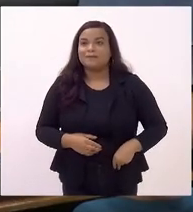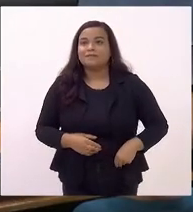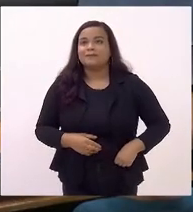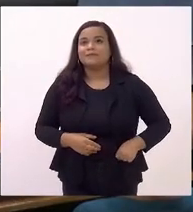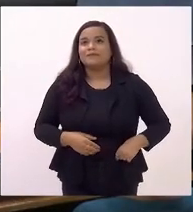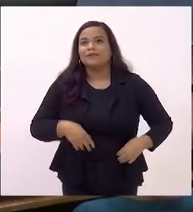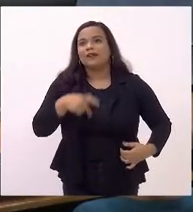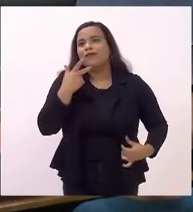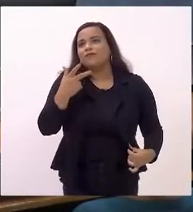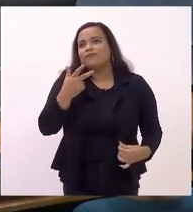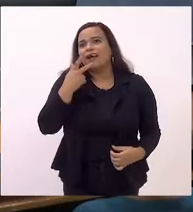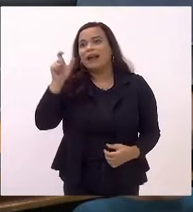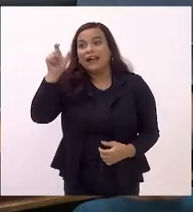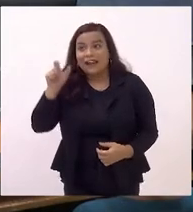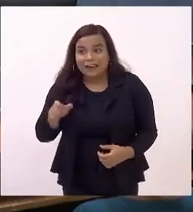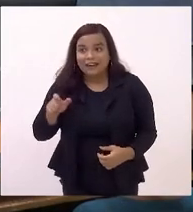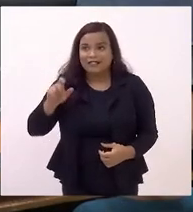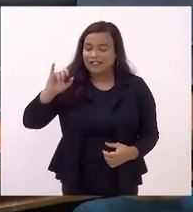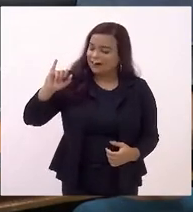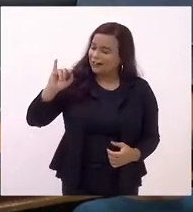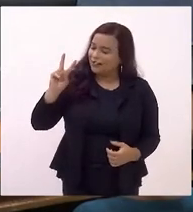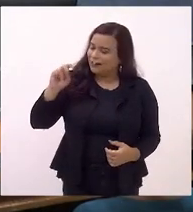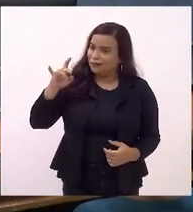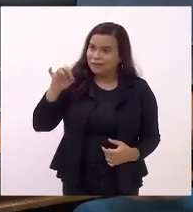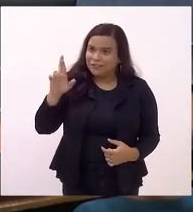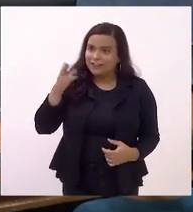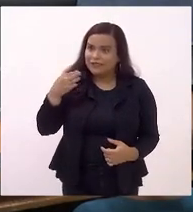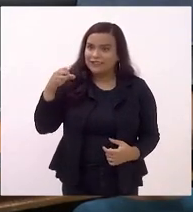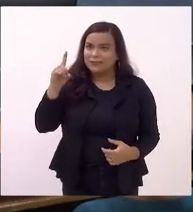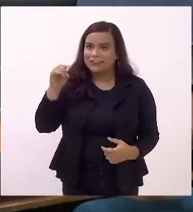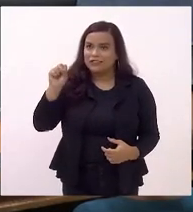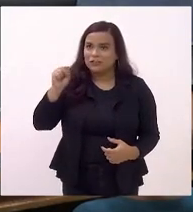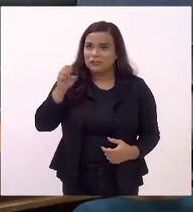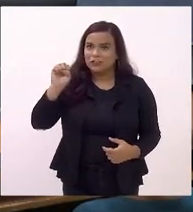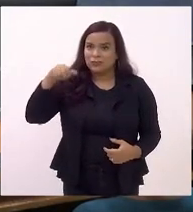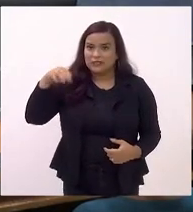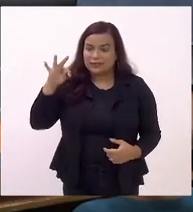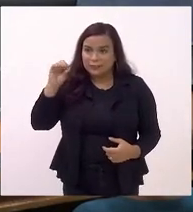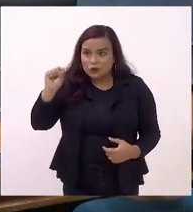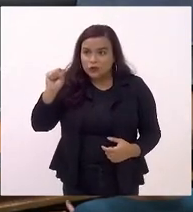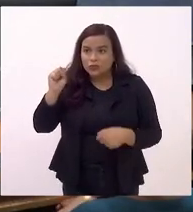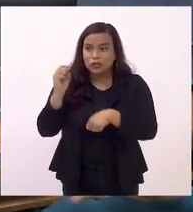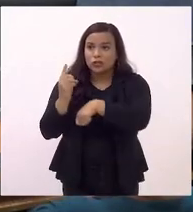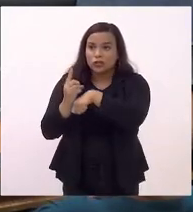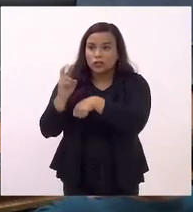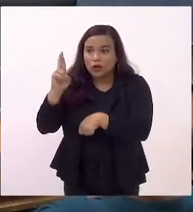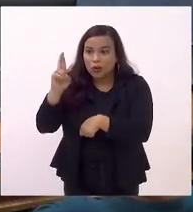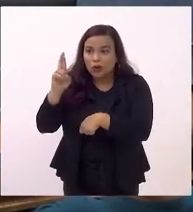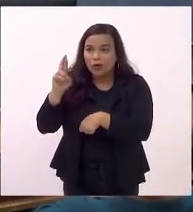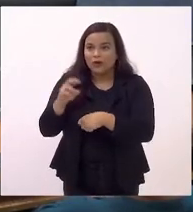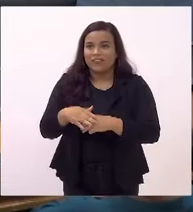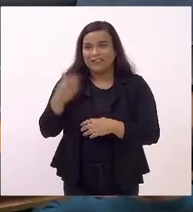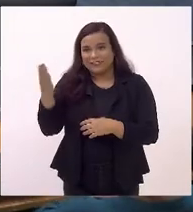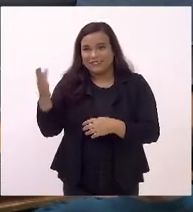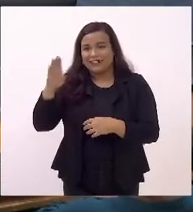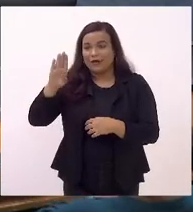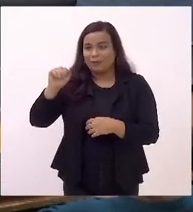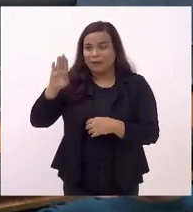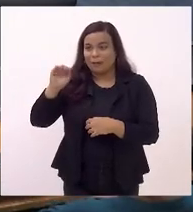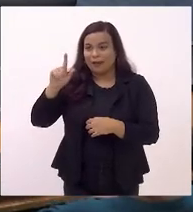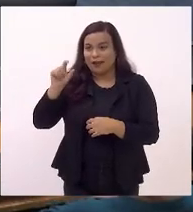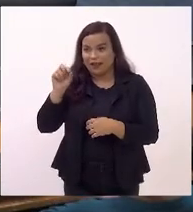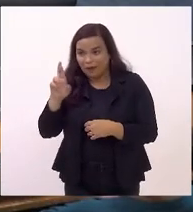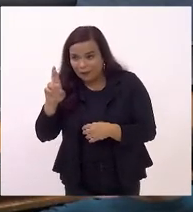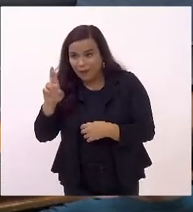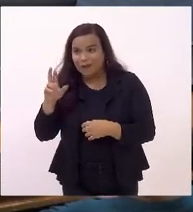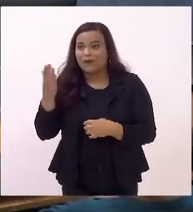Falar de Ivanir dos Santos, do doutor Babalaô Ivanir dos